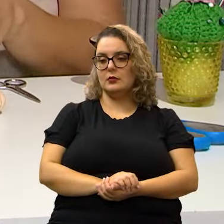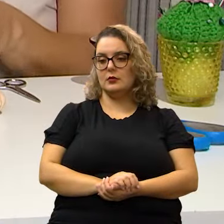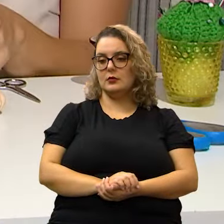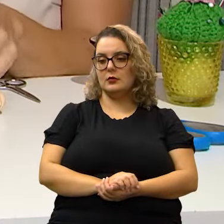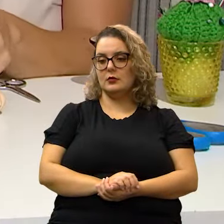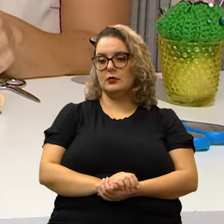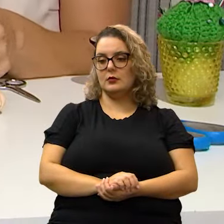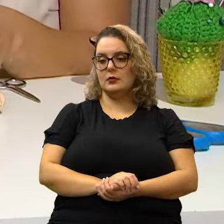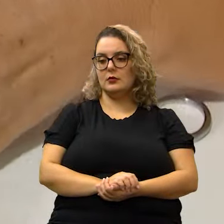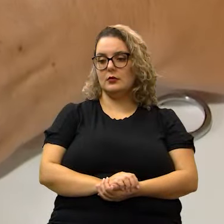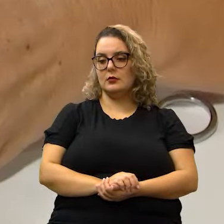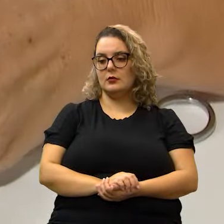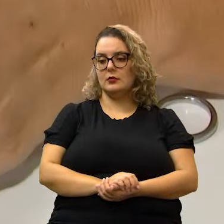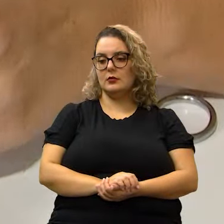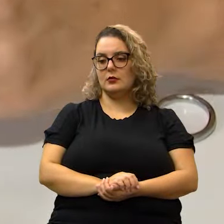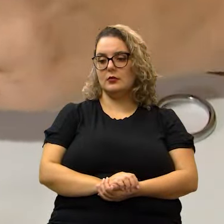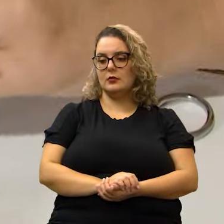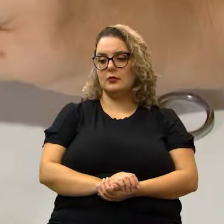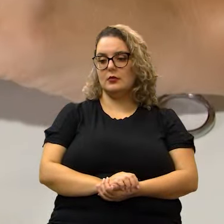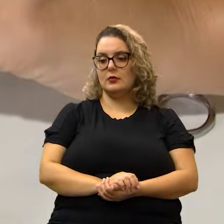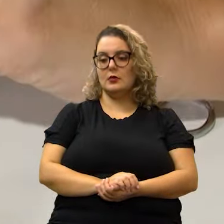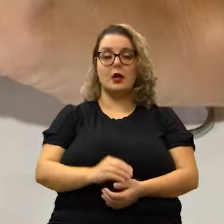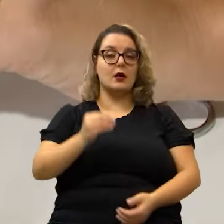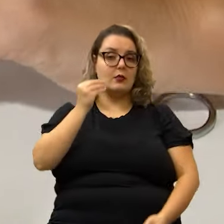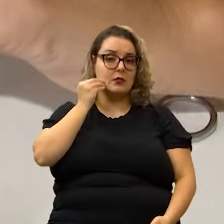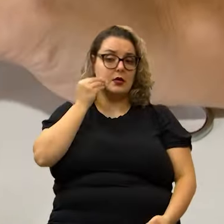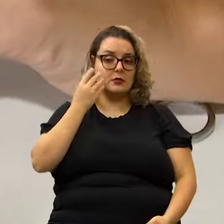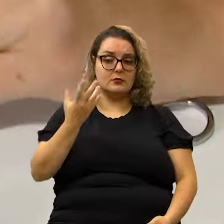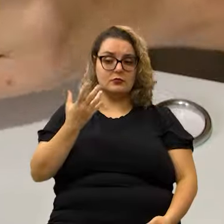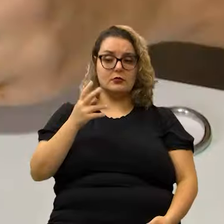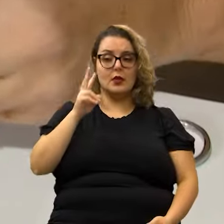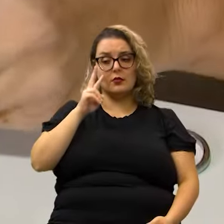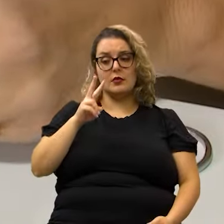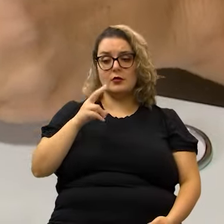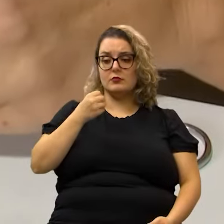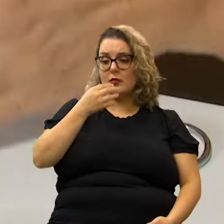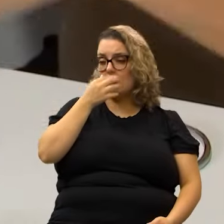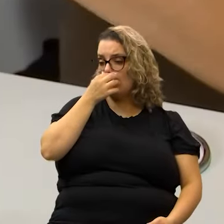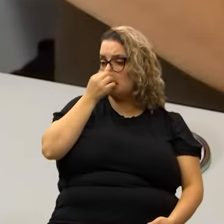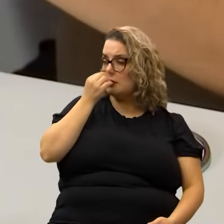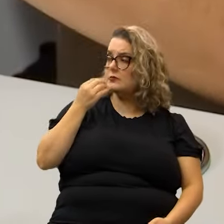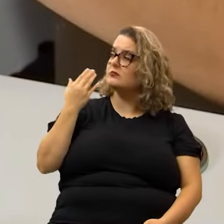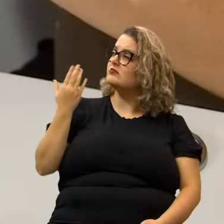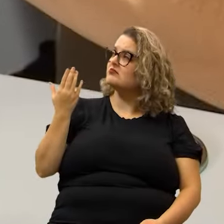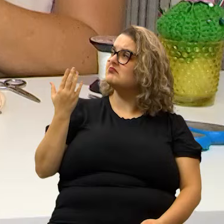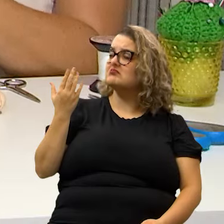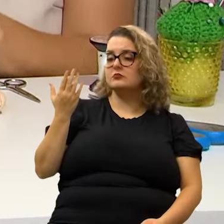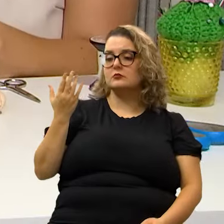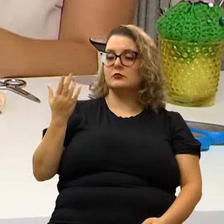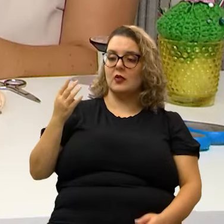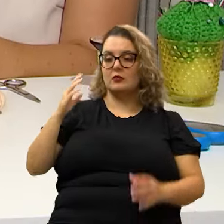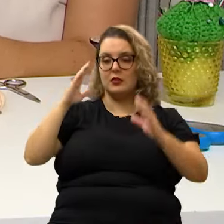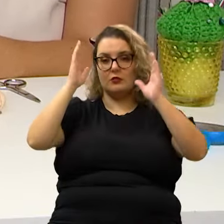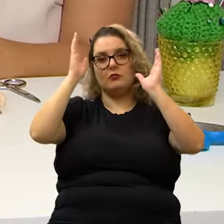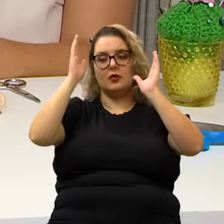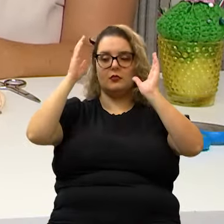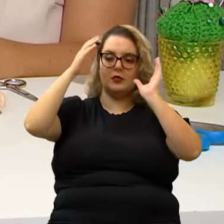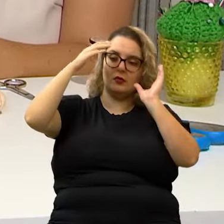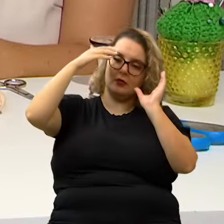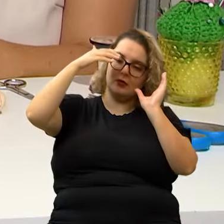Isso, aí eu faço mais ou menos um teste e vejo se já tá bom. Então, eu acho que já ficou, pra não ficar às vezes tão em pé, às vezes na hora